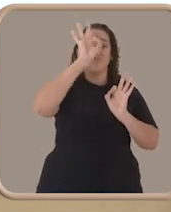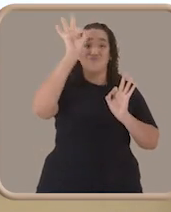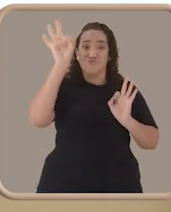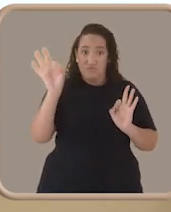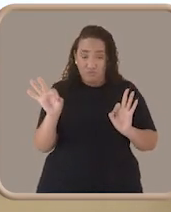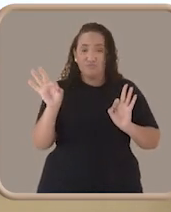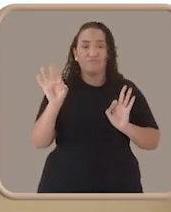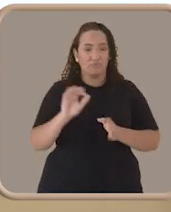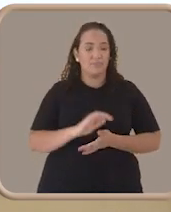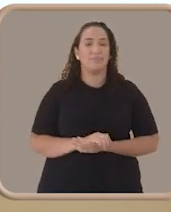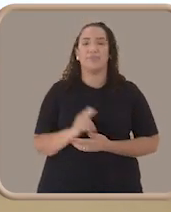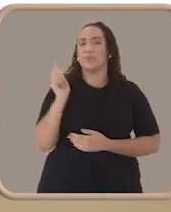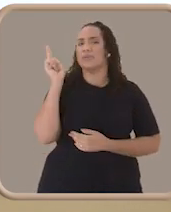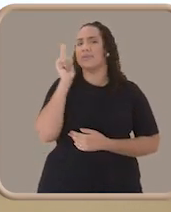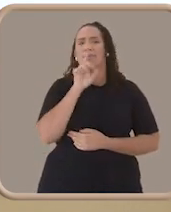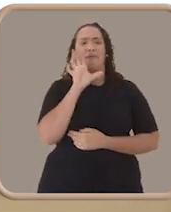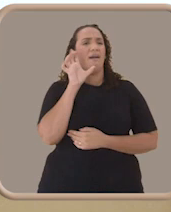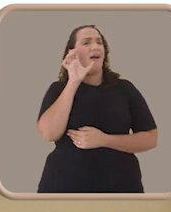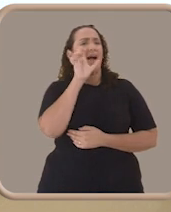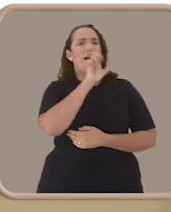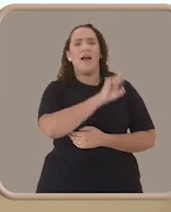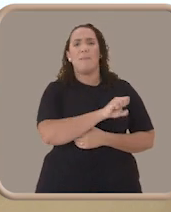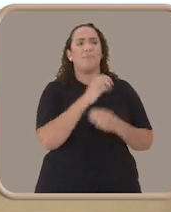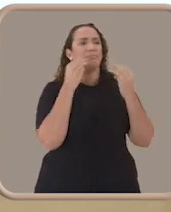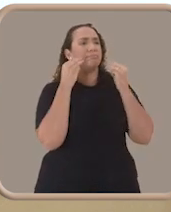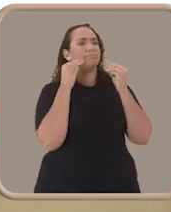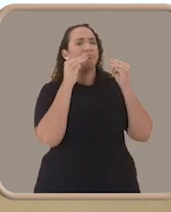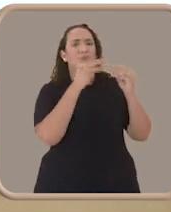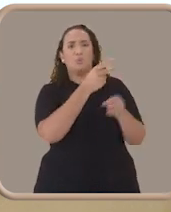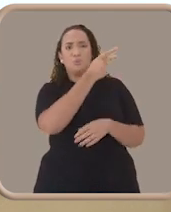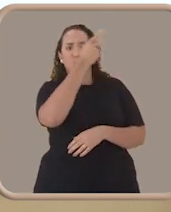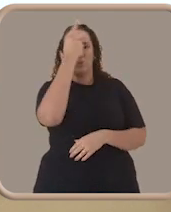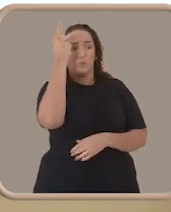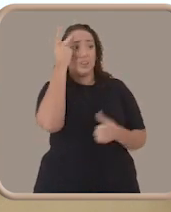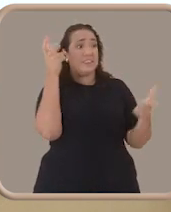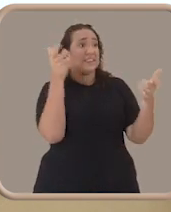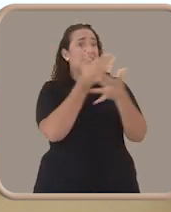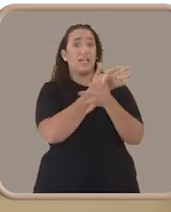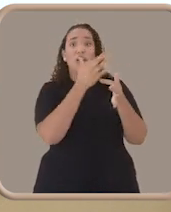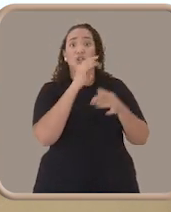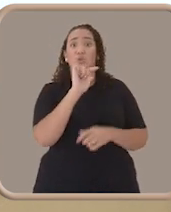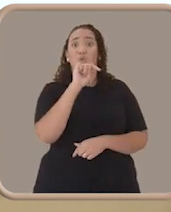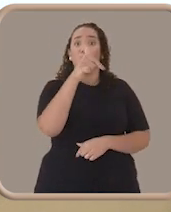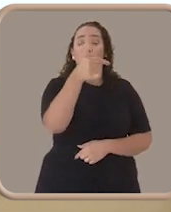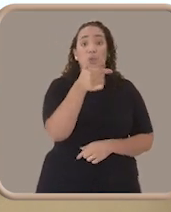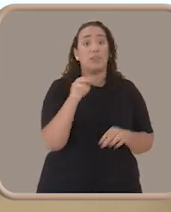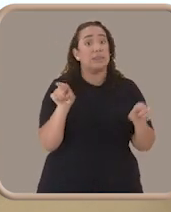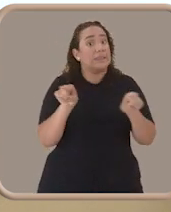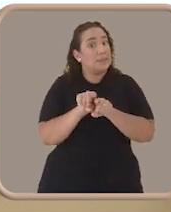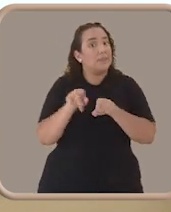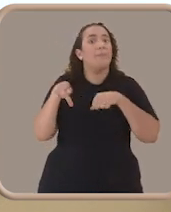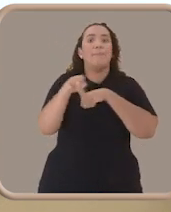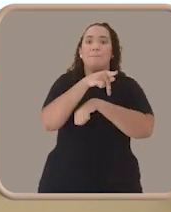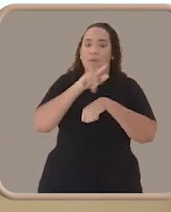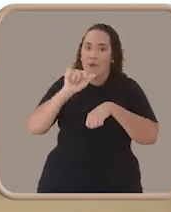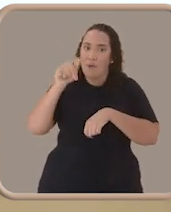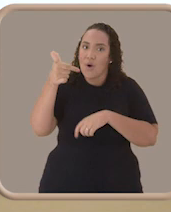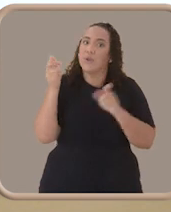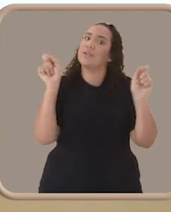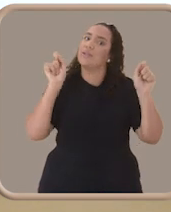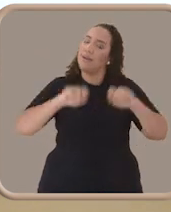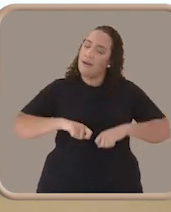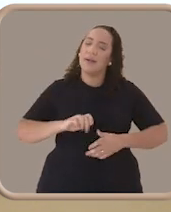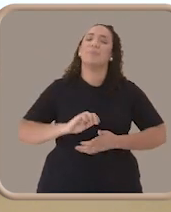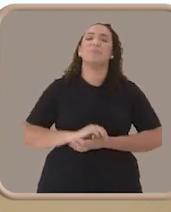de segundos, mandar uma mensagem para alguém que está em outra cidade ou até mesmo país.